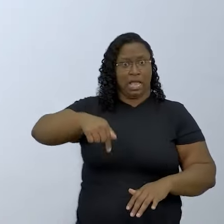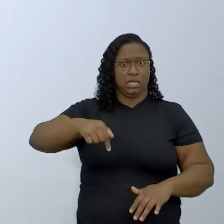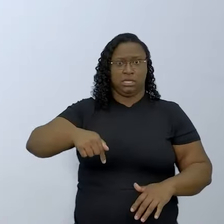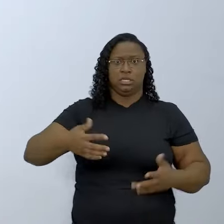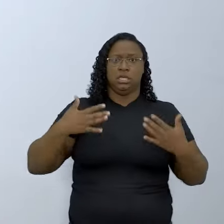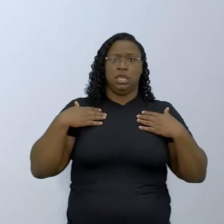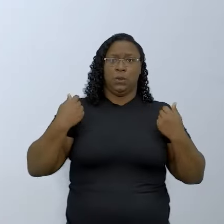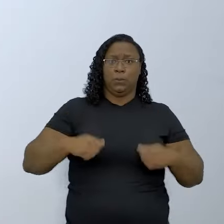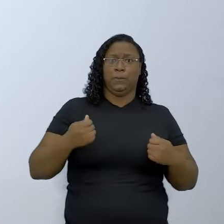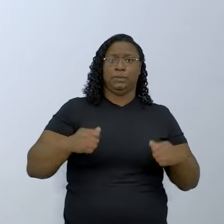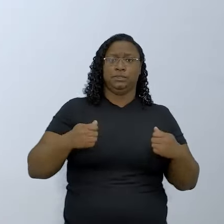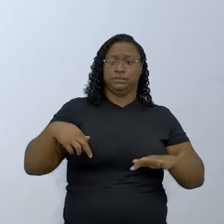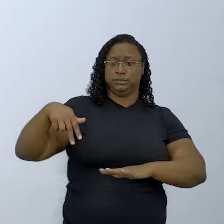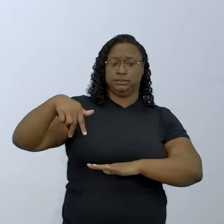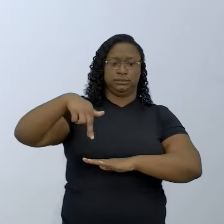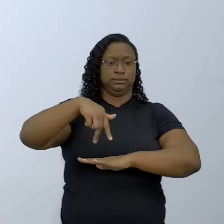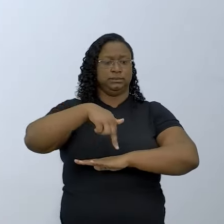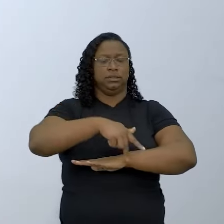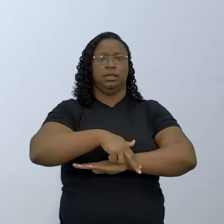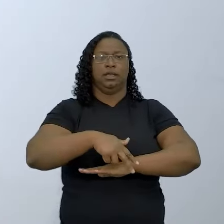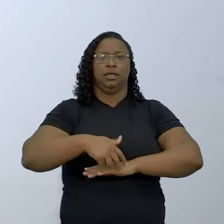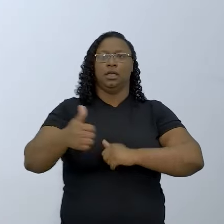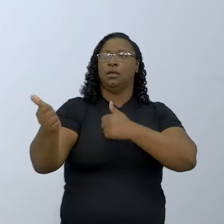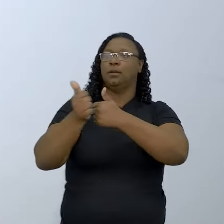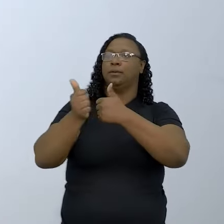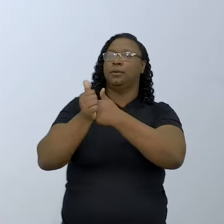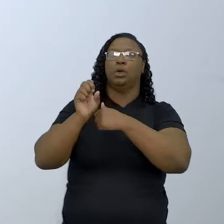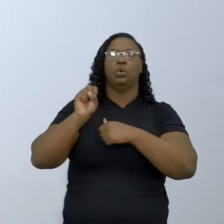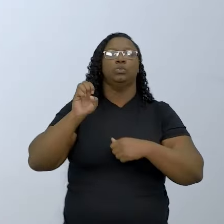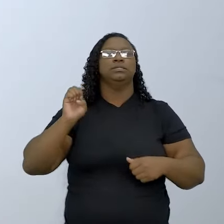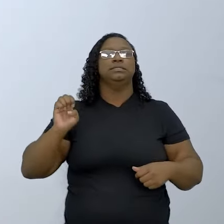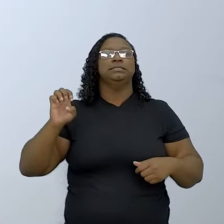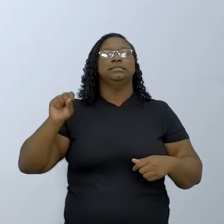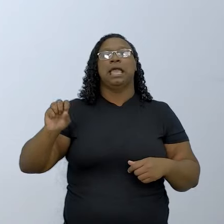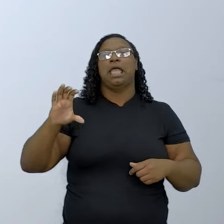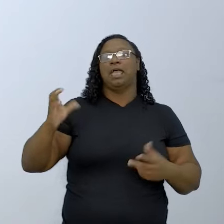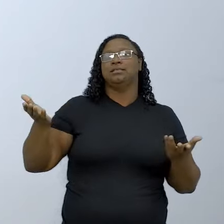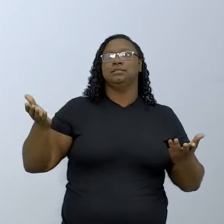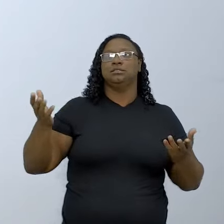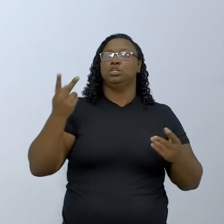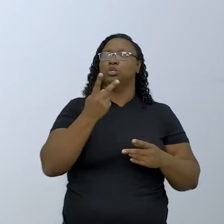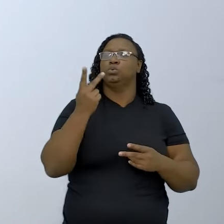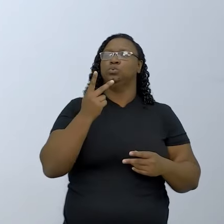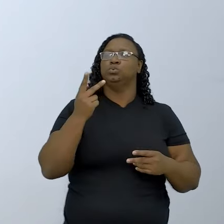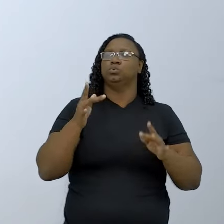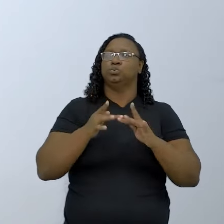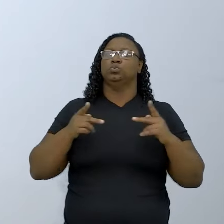num Sesc, eu chego em 2 shoppings. Que mais que a gente tem aqui de cabeça?